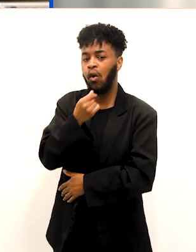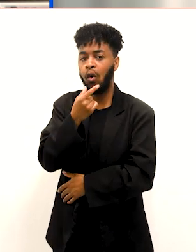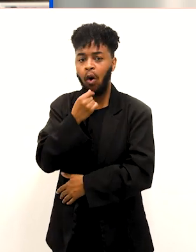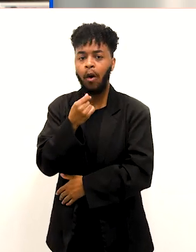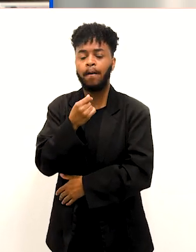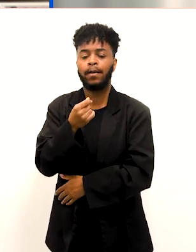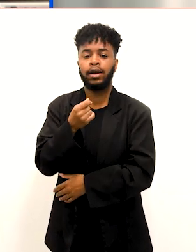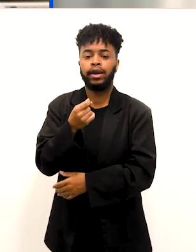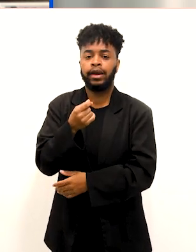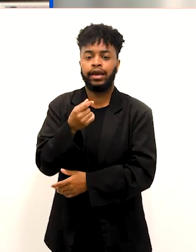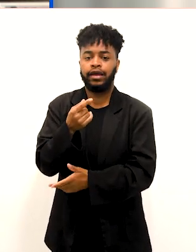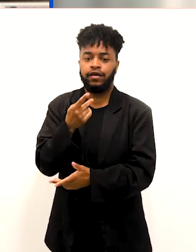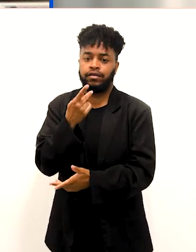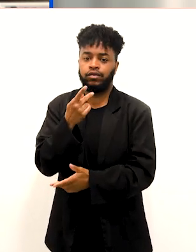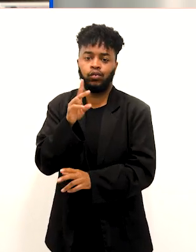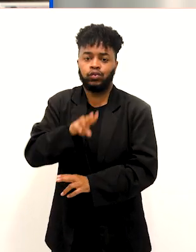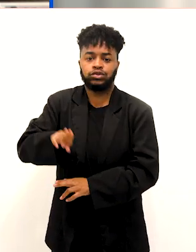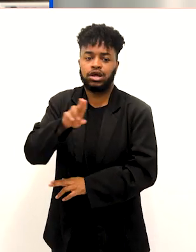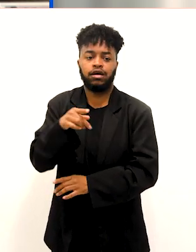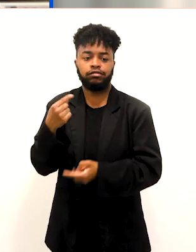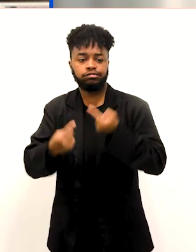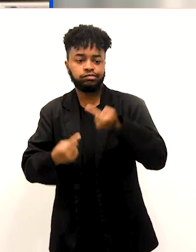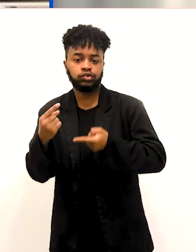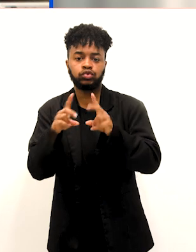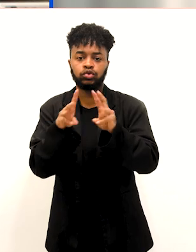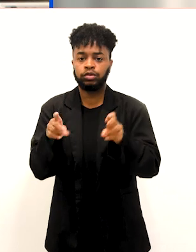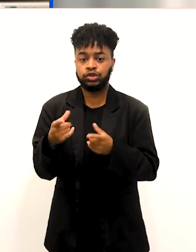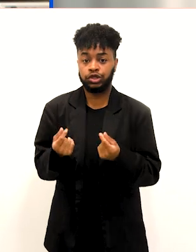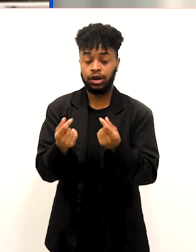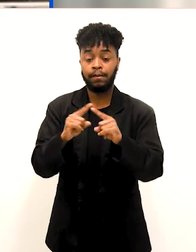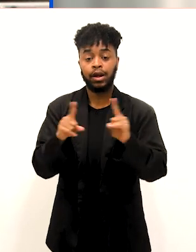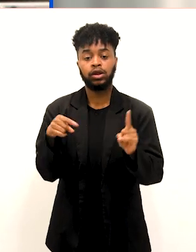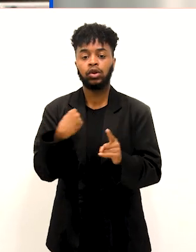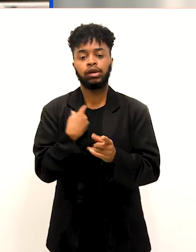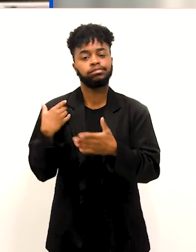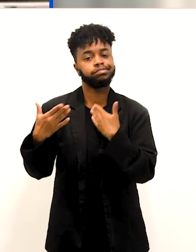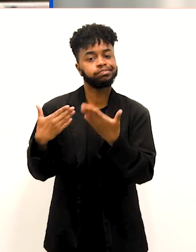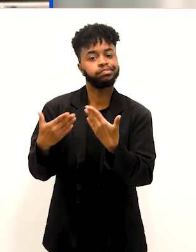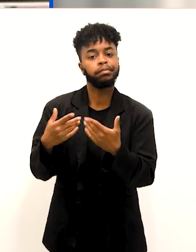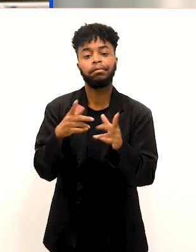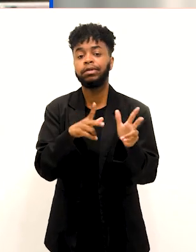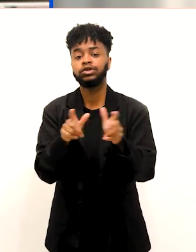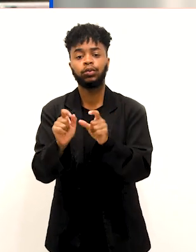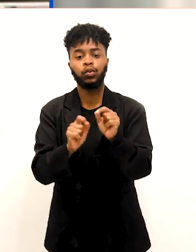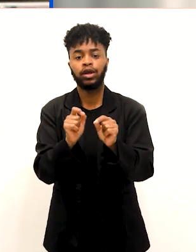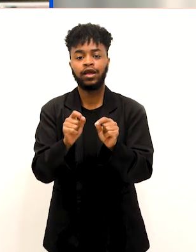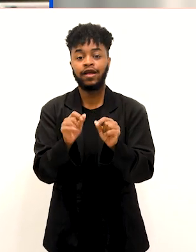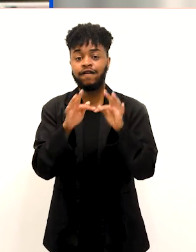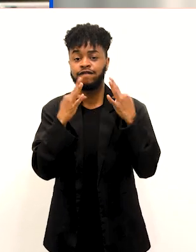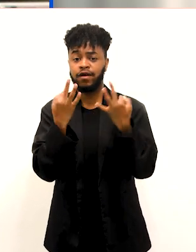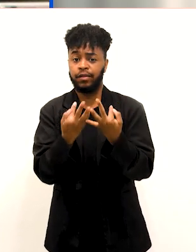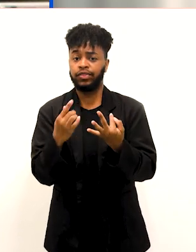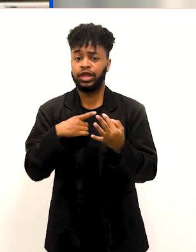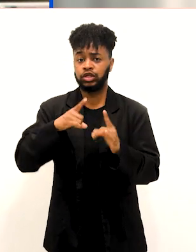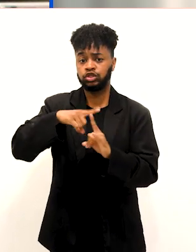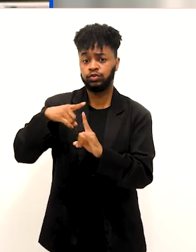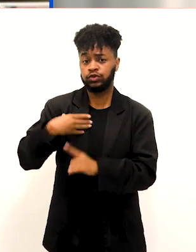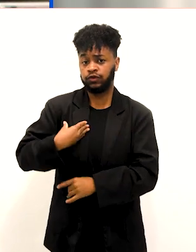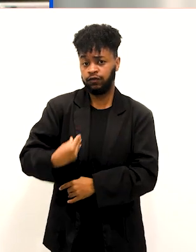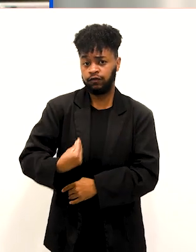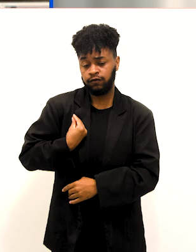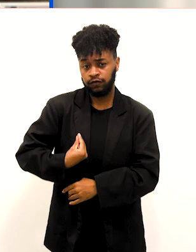dinheiro apenas. E com essa conversa mais frequente, a gente percebe que as famílias vêm adotando estilos de